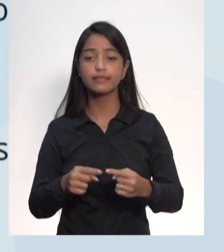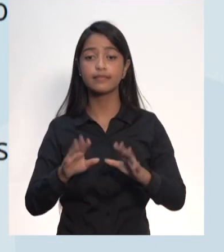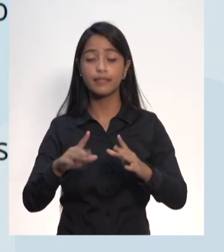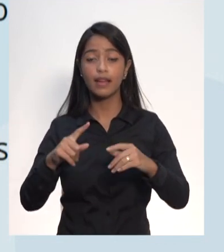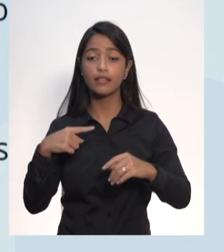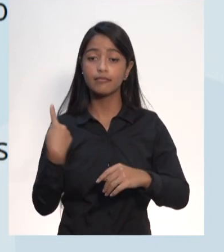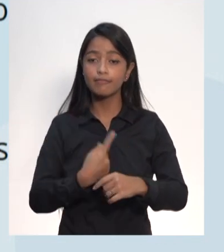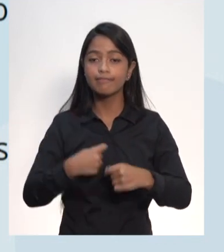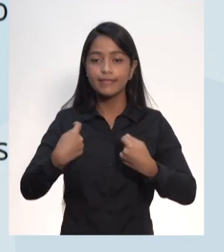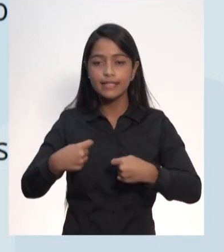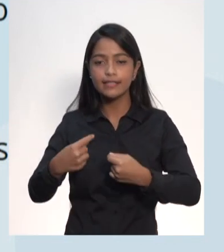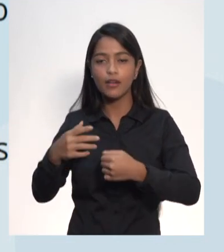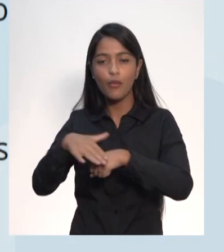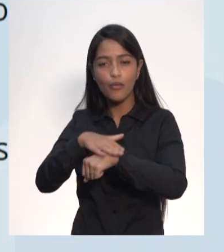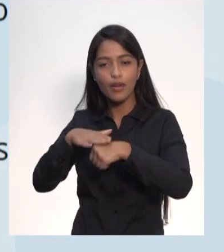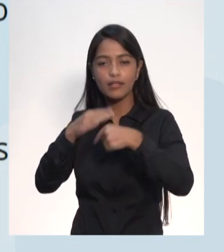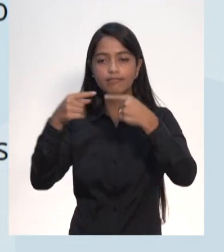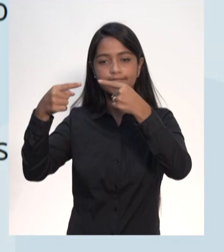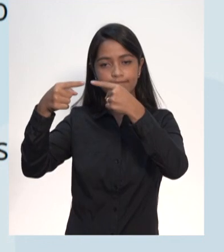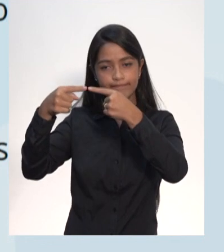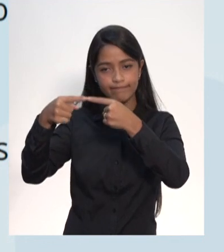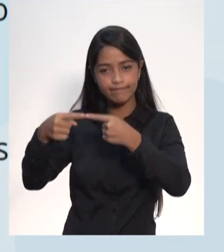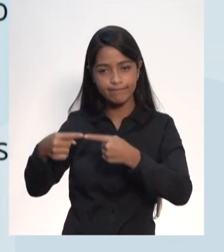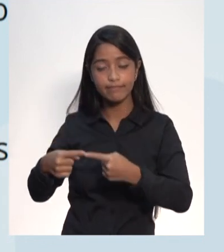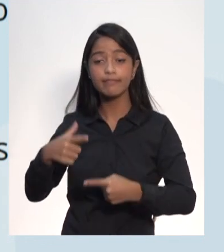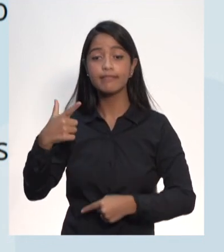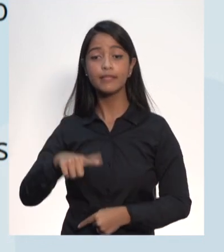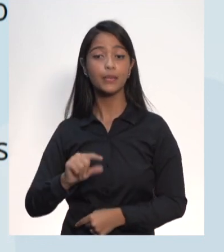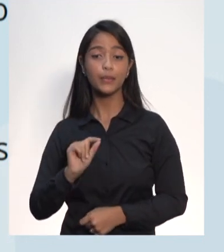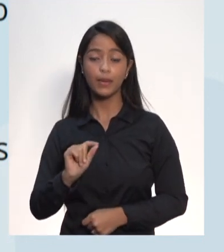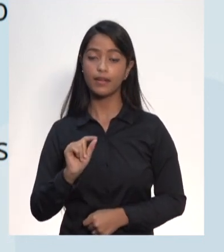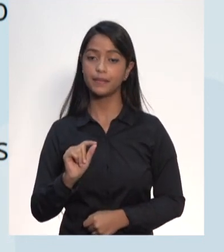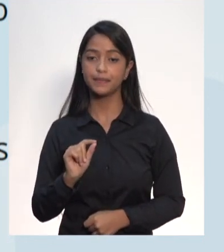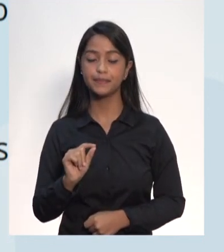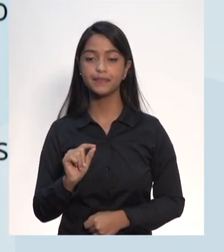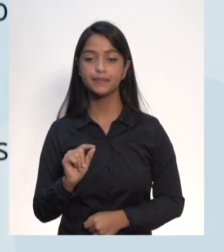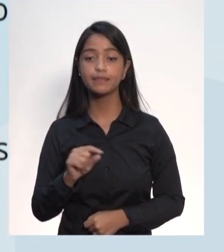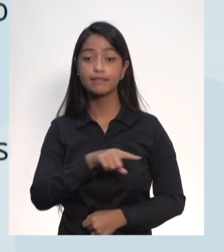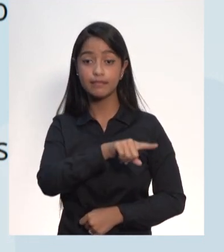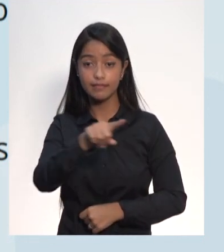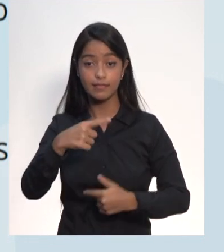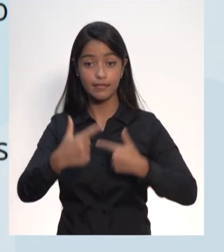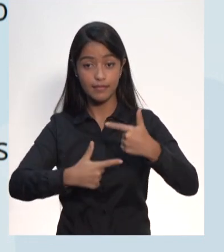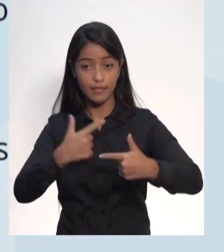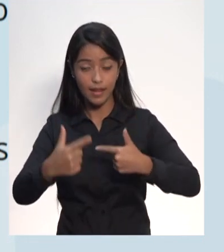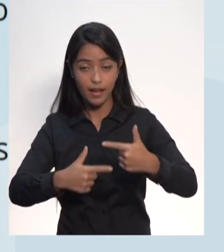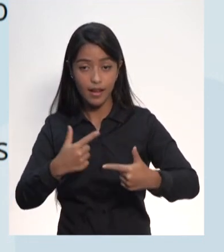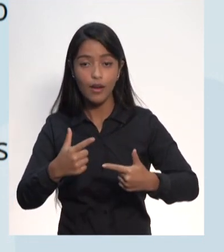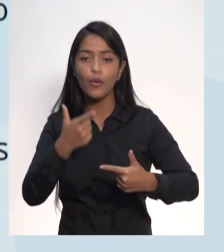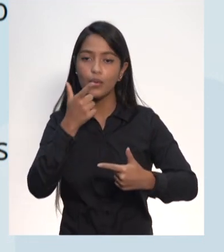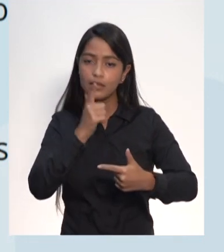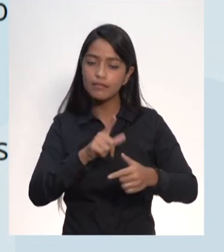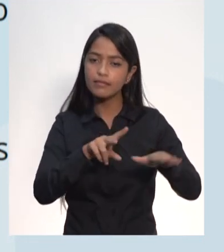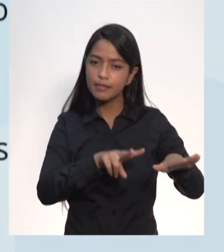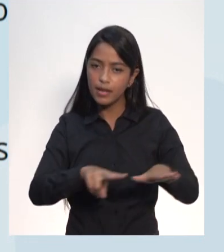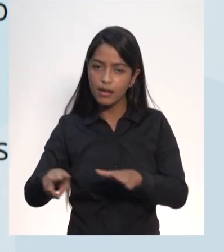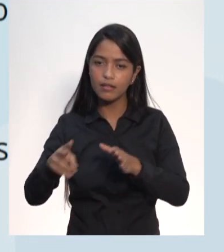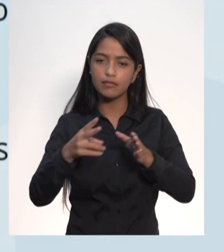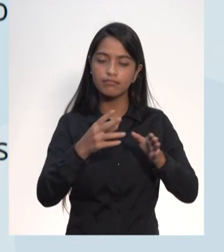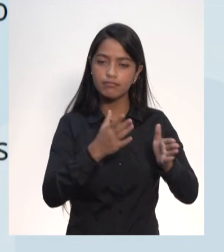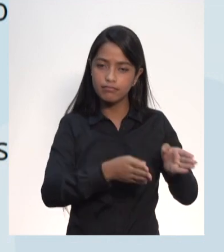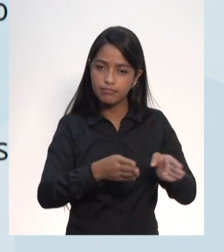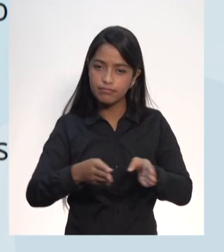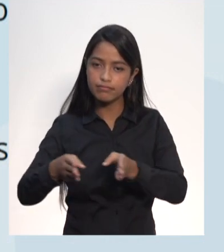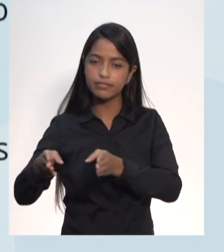pouquinho a nossa fala aqui, e também para que vocês possam organizar o trabalho de vocês aí durante a semana, né? Vários